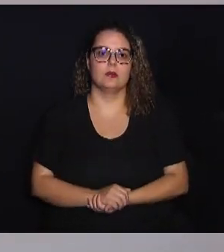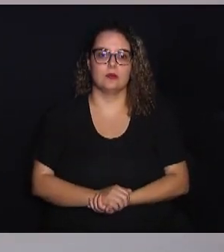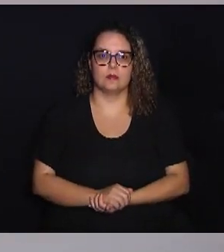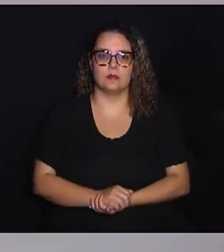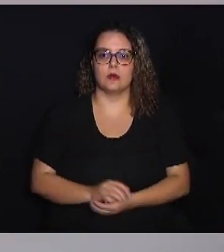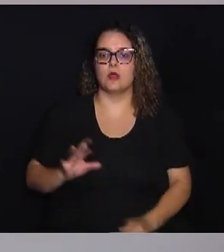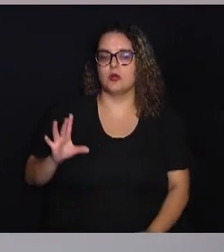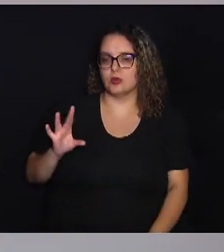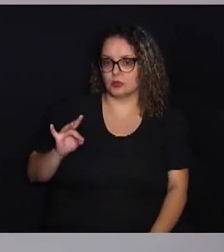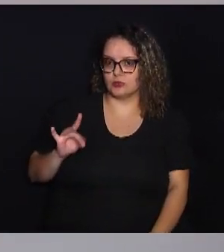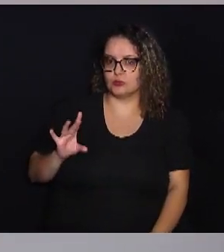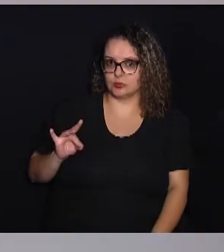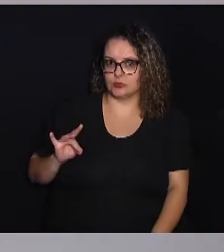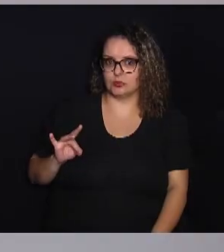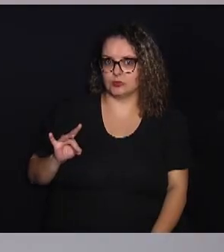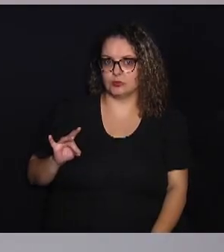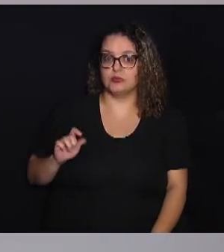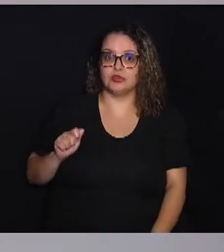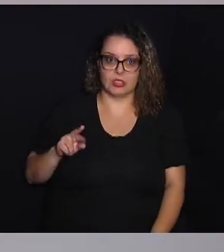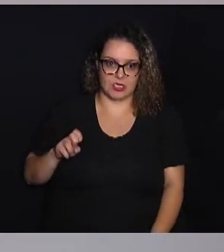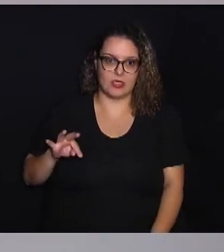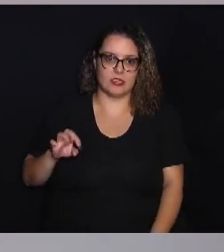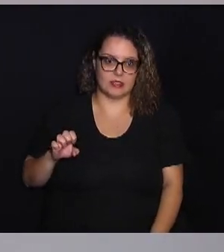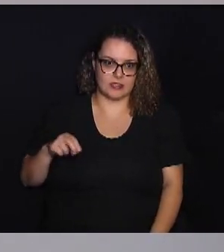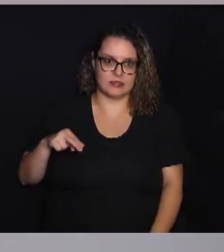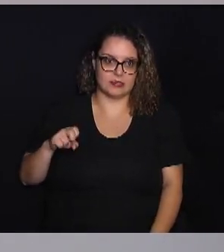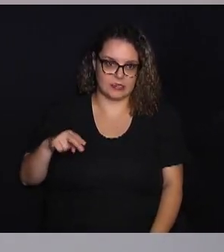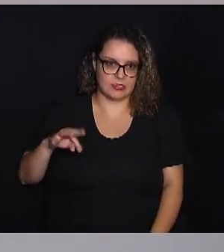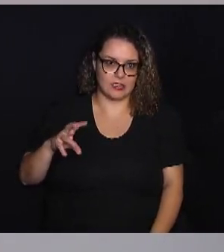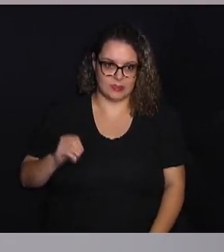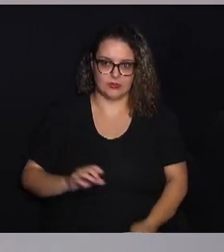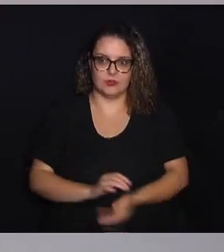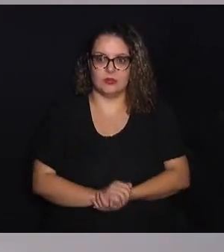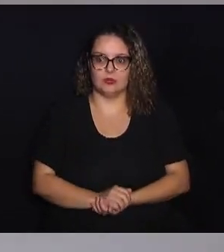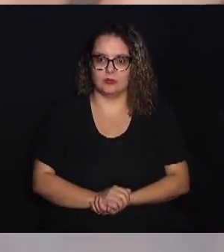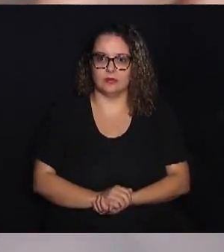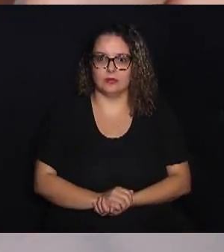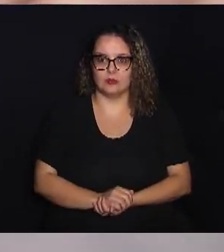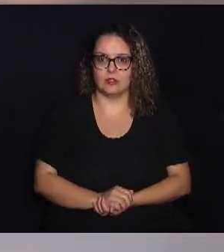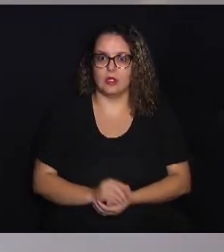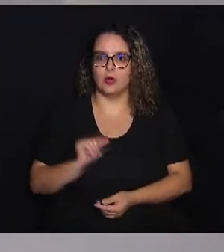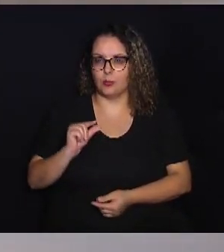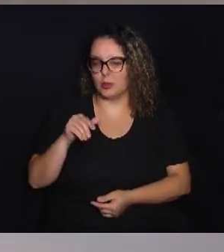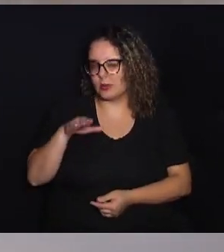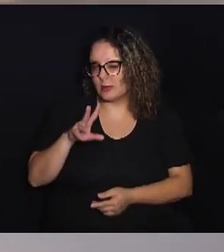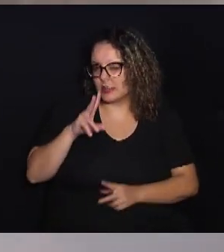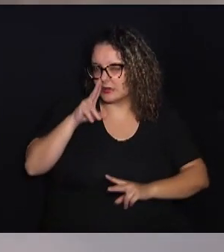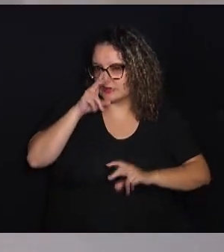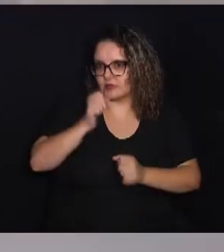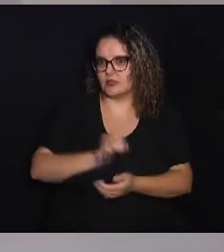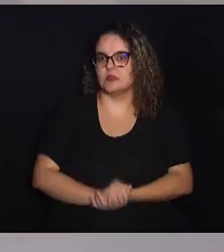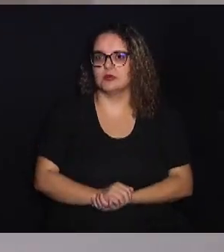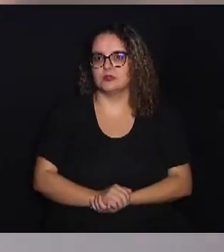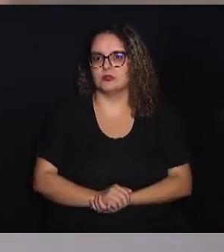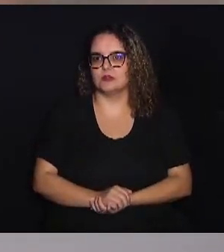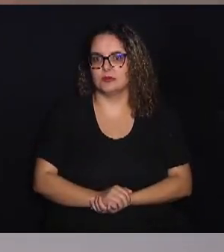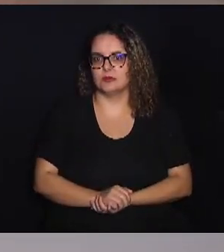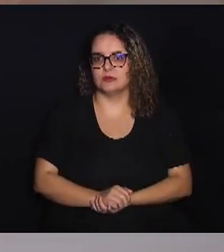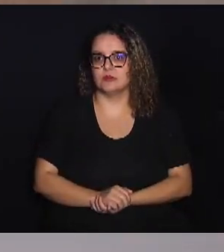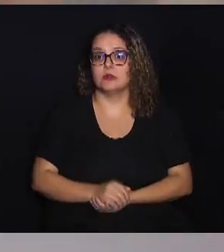pouquinho mais curto ou mais comprido. Nesse caso aqui, o fecho dele acaba sendo regulável. Então você pode